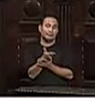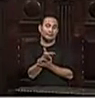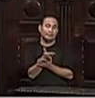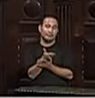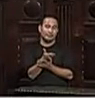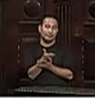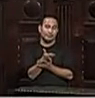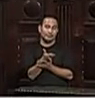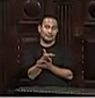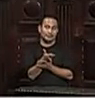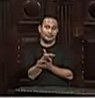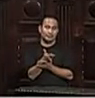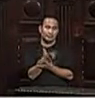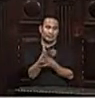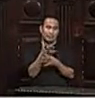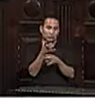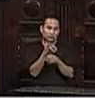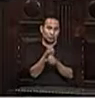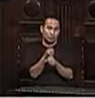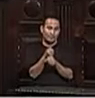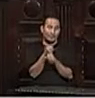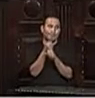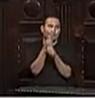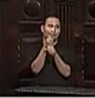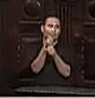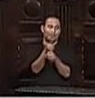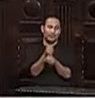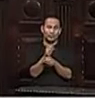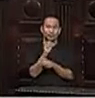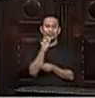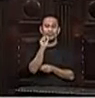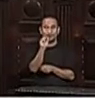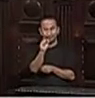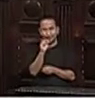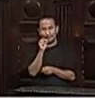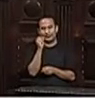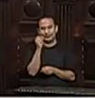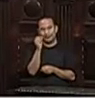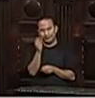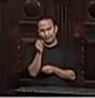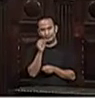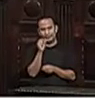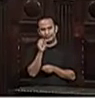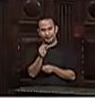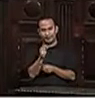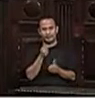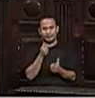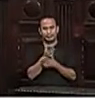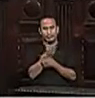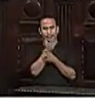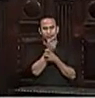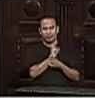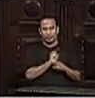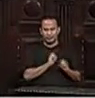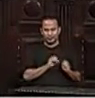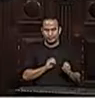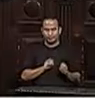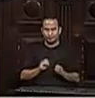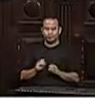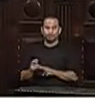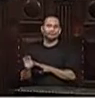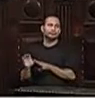praticamente o somatório do que se gasta em educação e saúde. Veja,